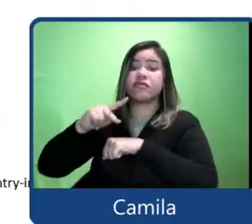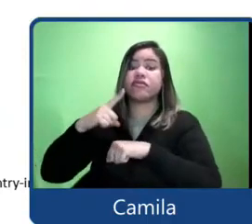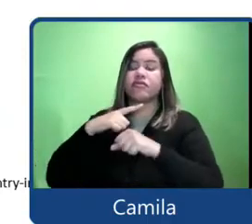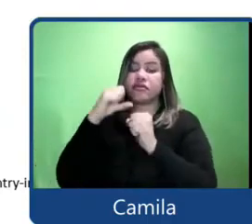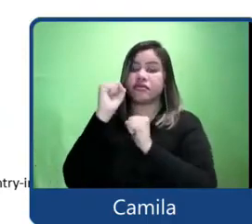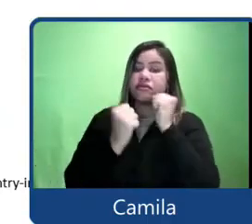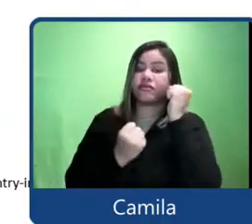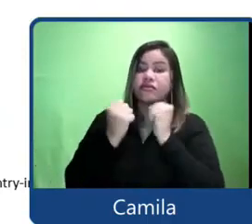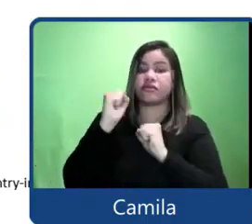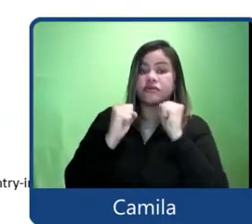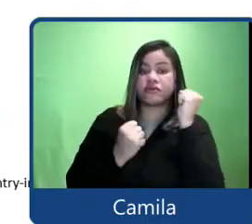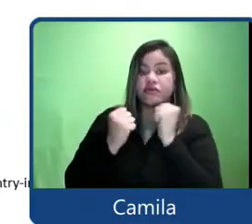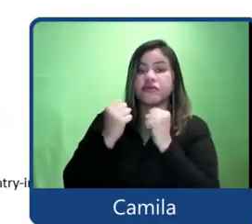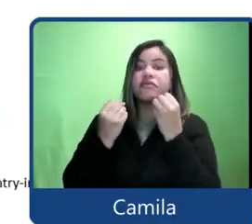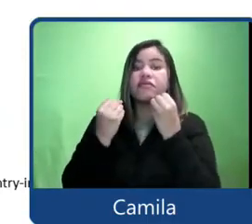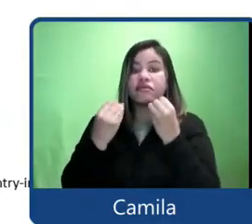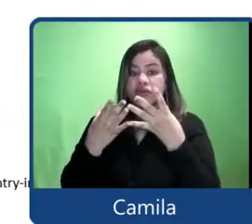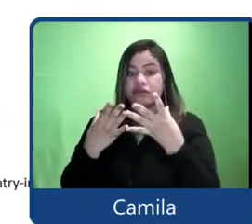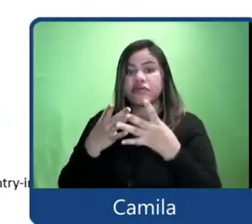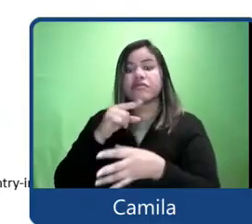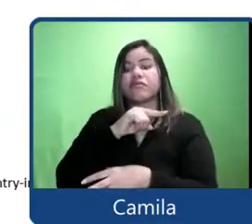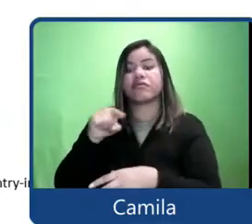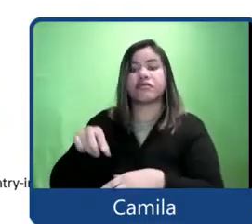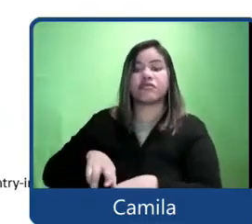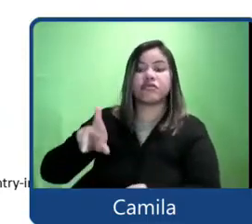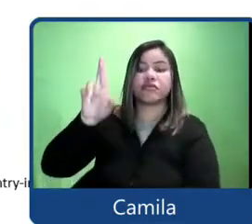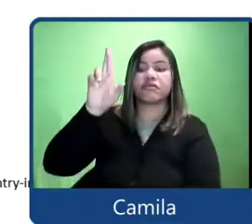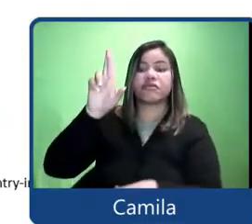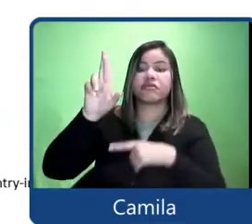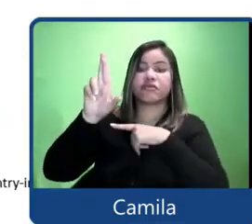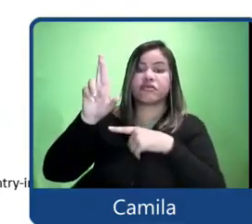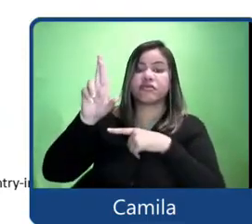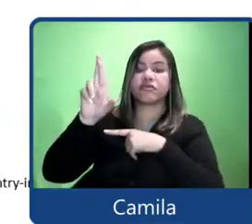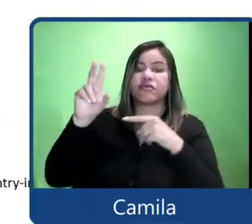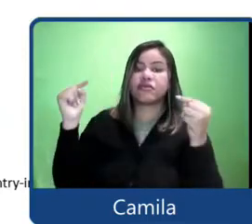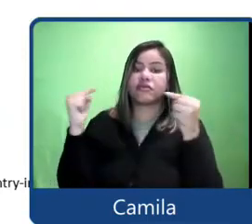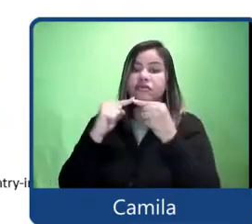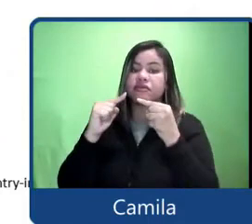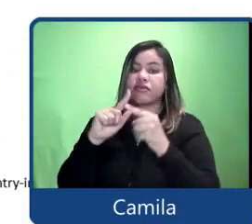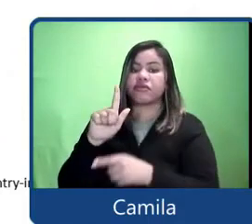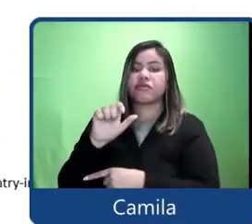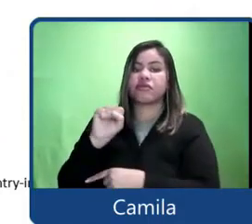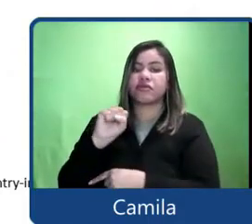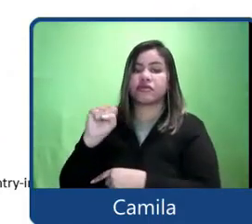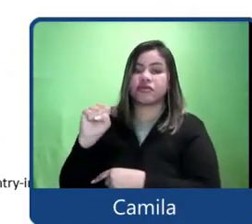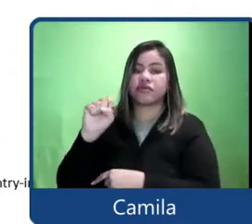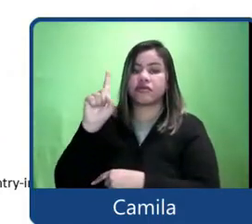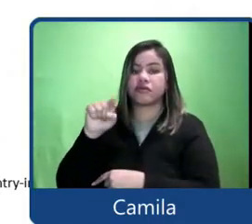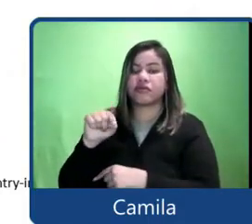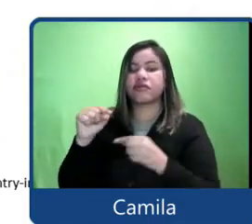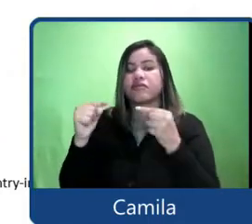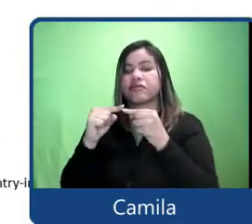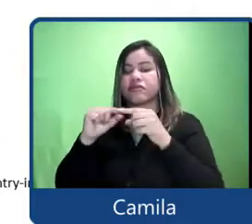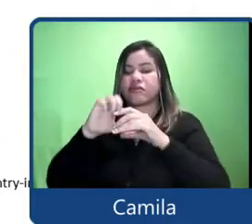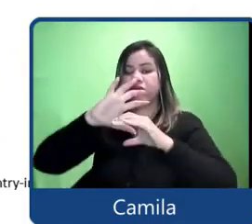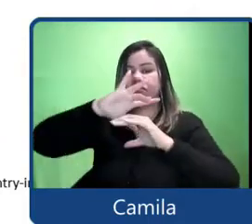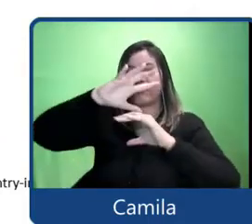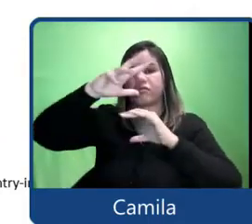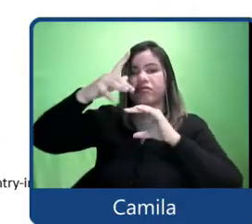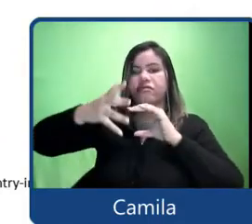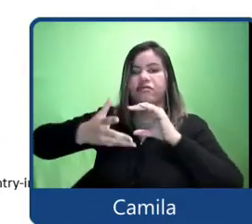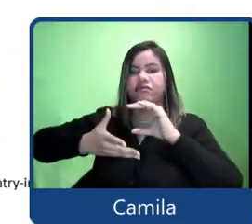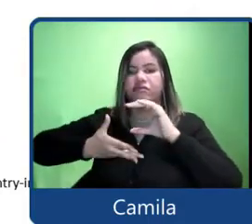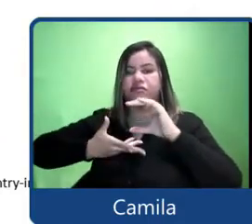né, então, e eles são grandes responsáveis pela quantidade de gases do efeito estufa que estão hoje, né, em